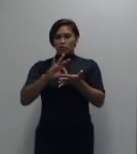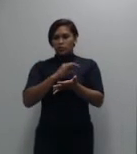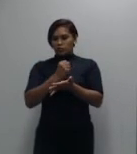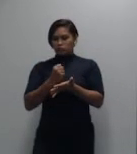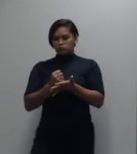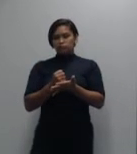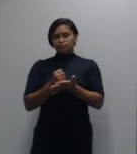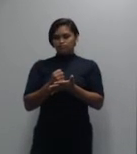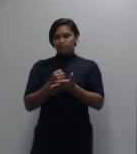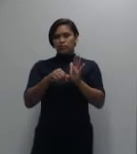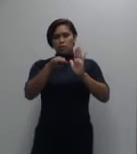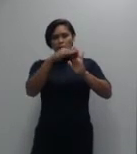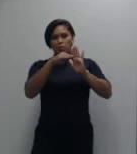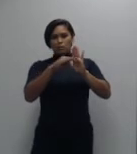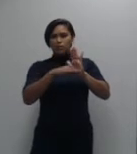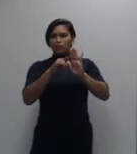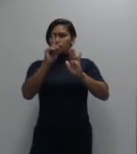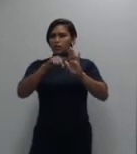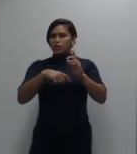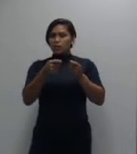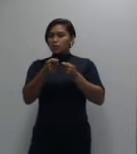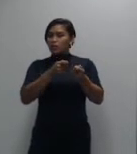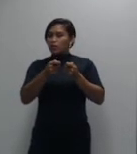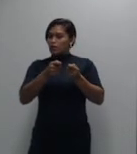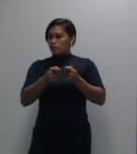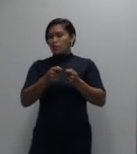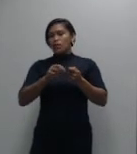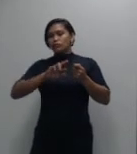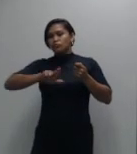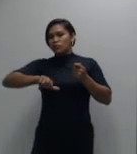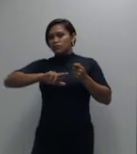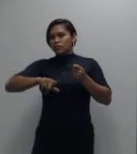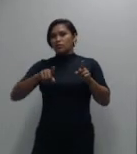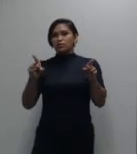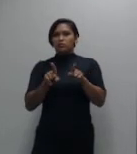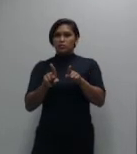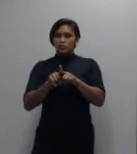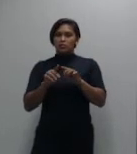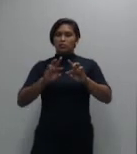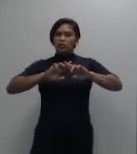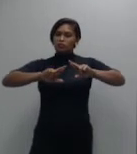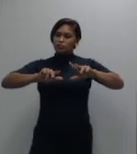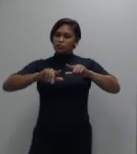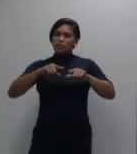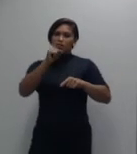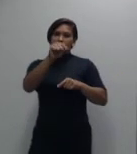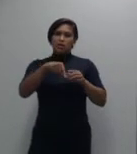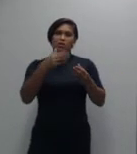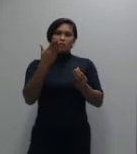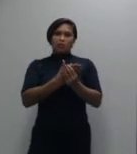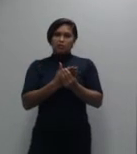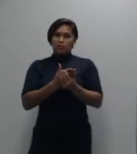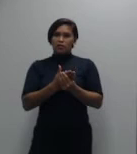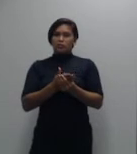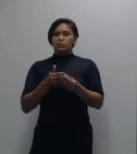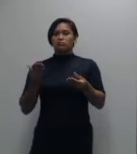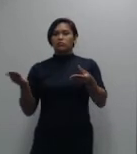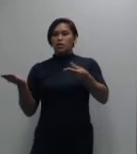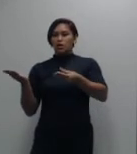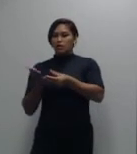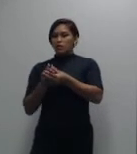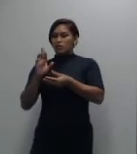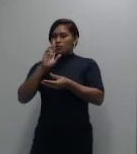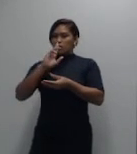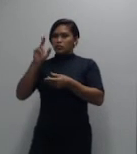contratual de não-concorrência o que também distingue o presente caso de ações de responsabilidade